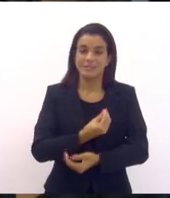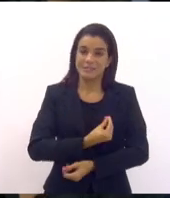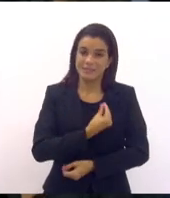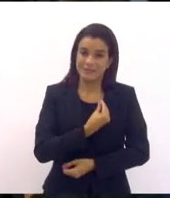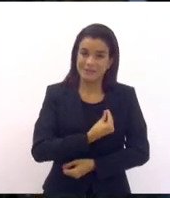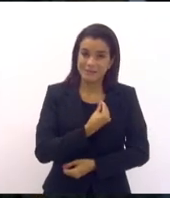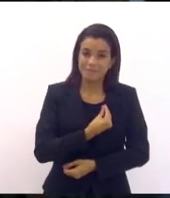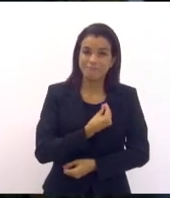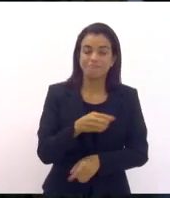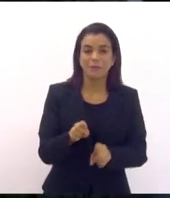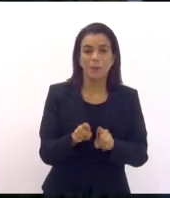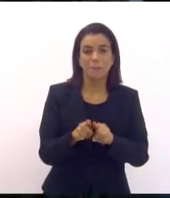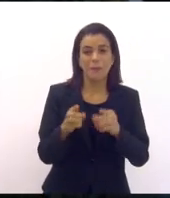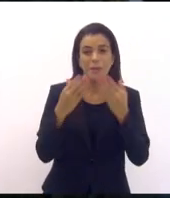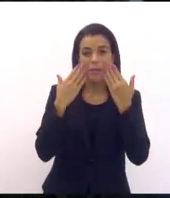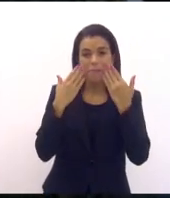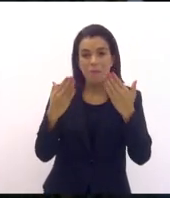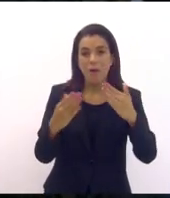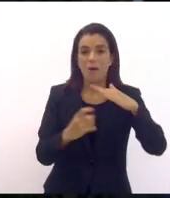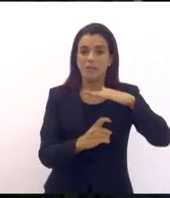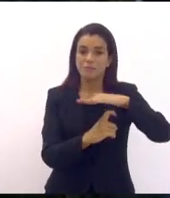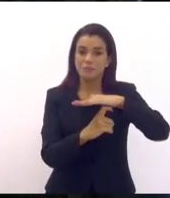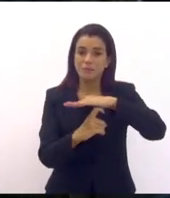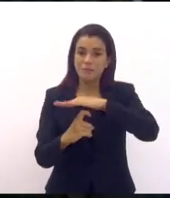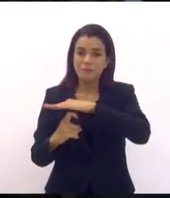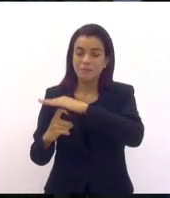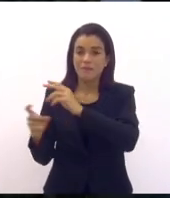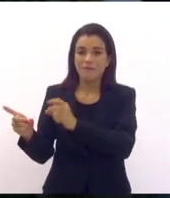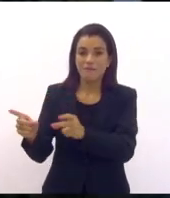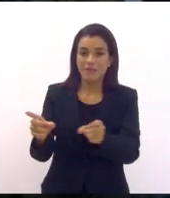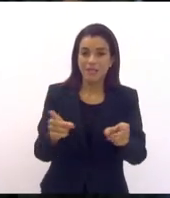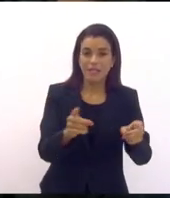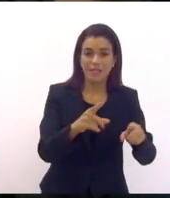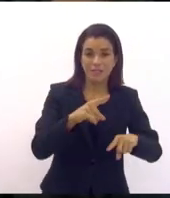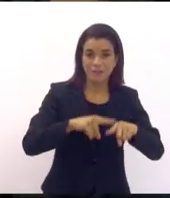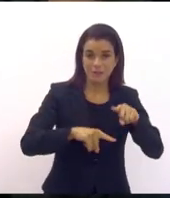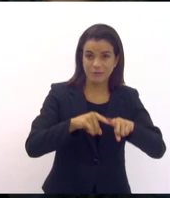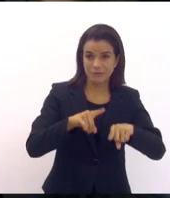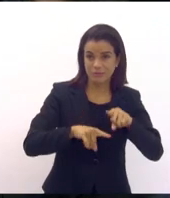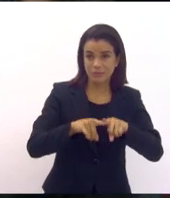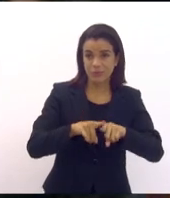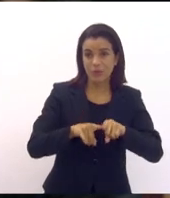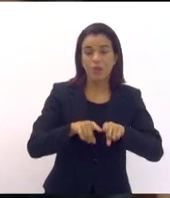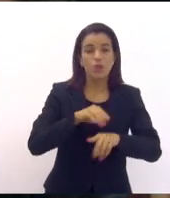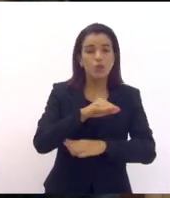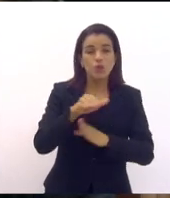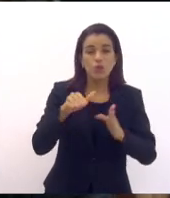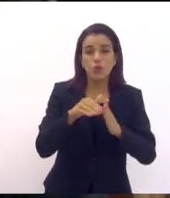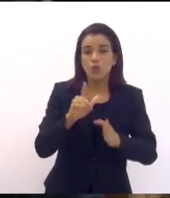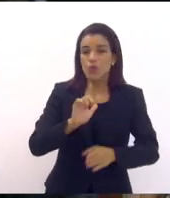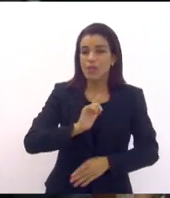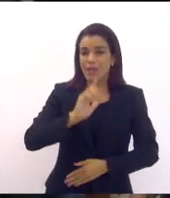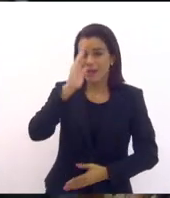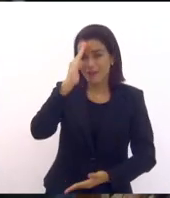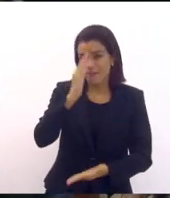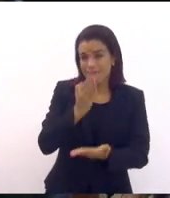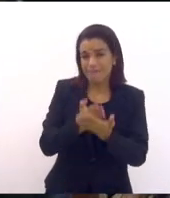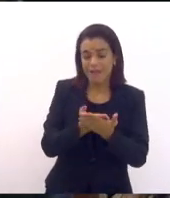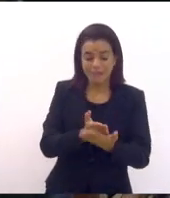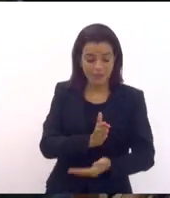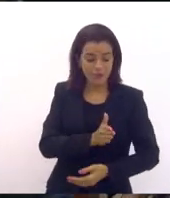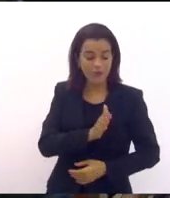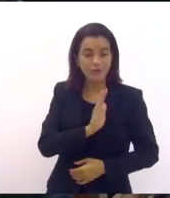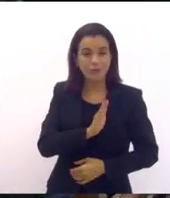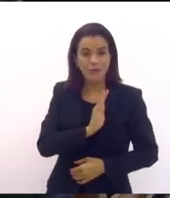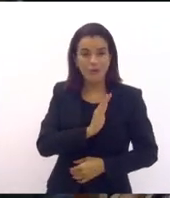suas Exposições fazem seus produtos também e trazem aquilo que tem no coração de crença e